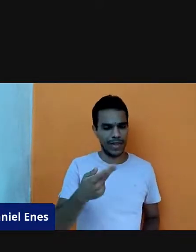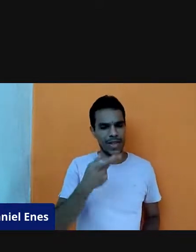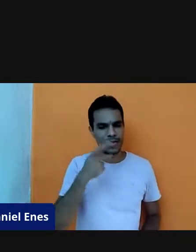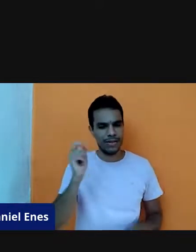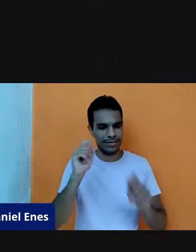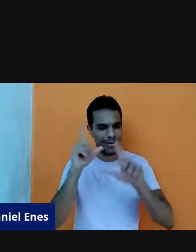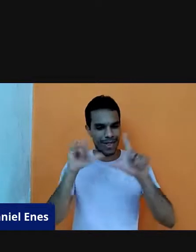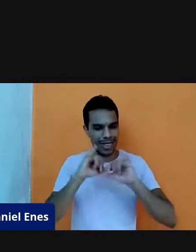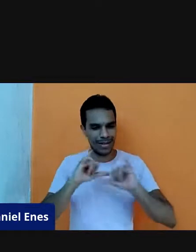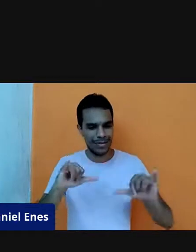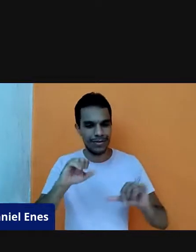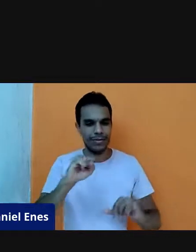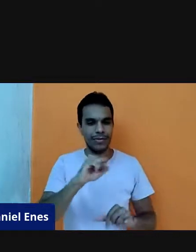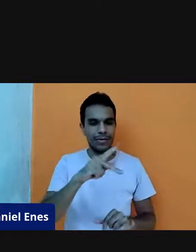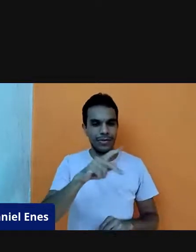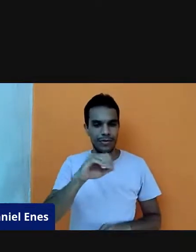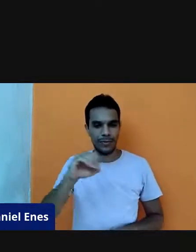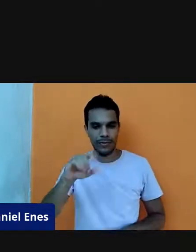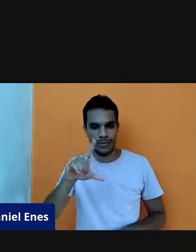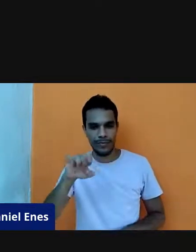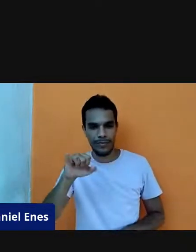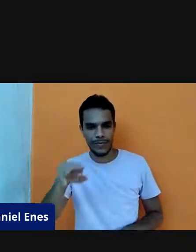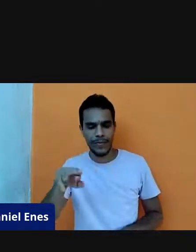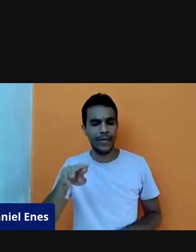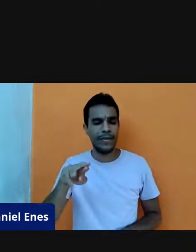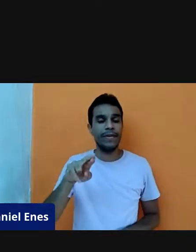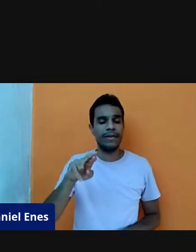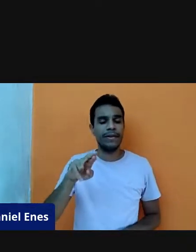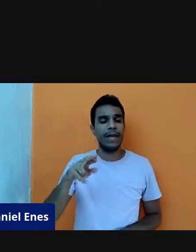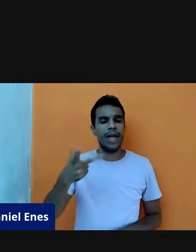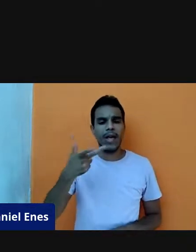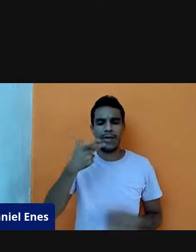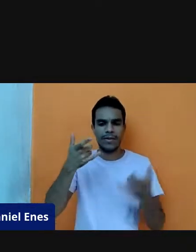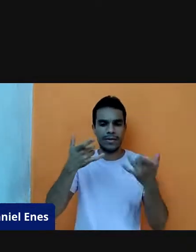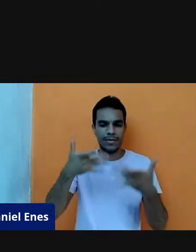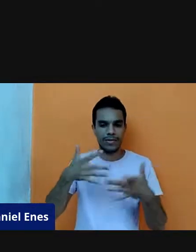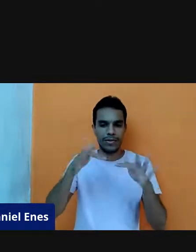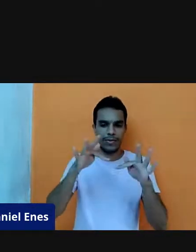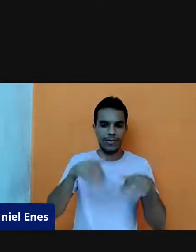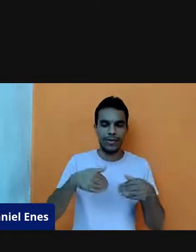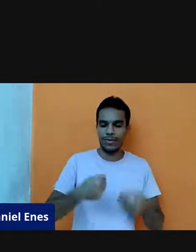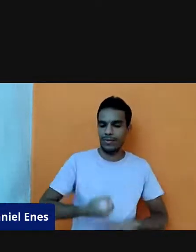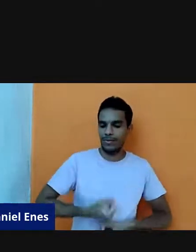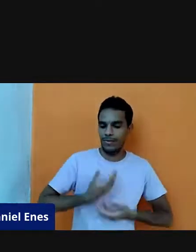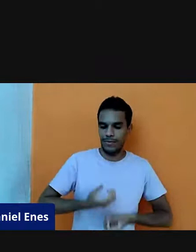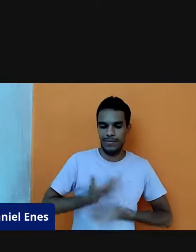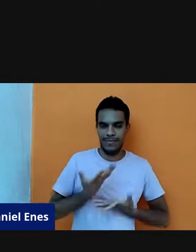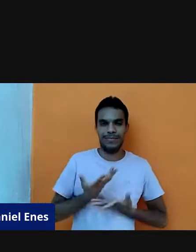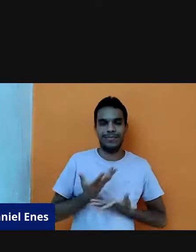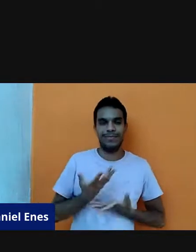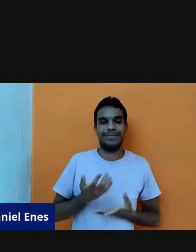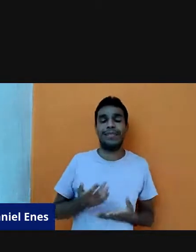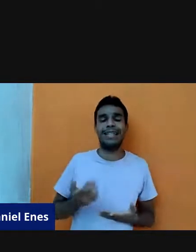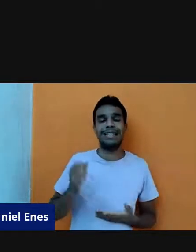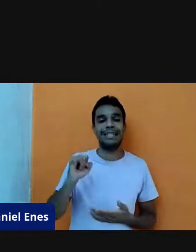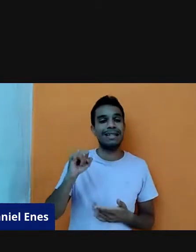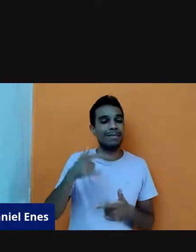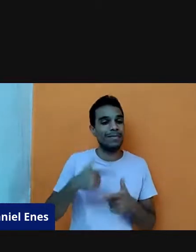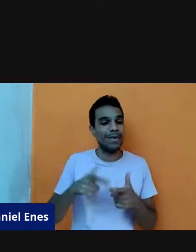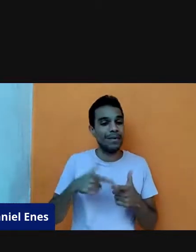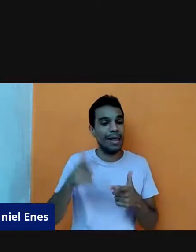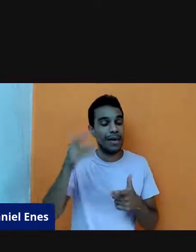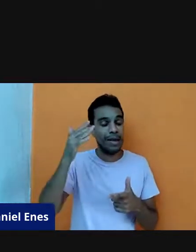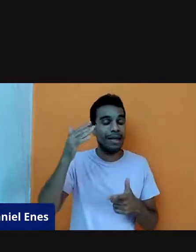entender por que é um alto de Natal, eu vou ter que contar o final do poema. Né? Então, quem tem problemas em saber o